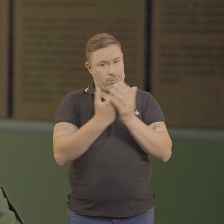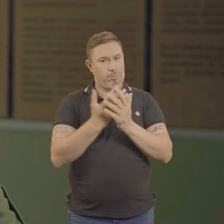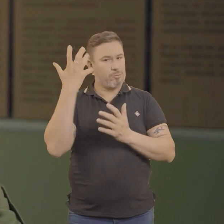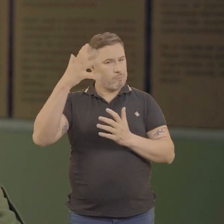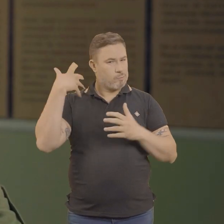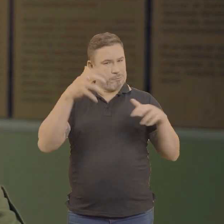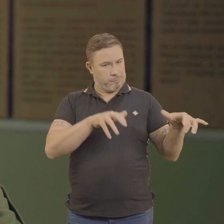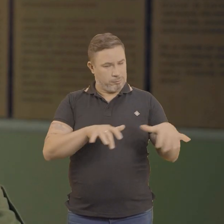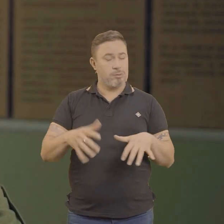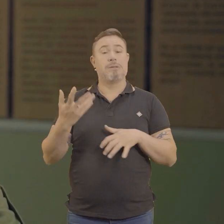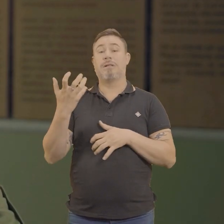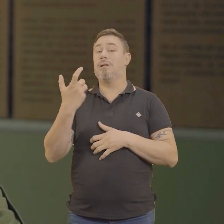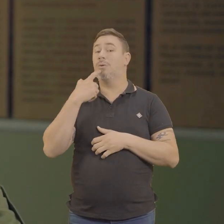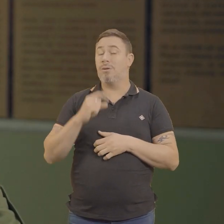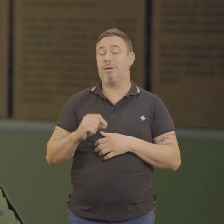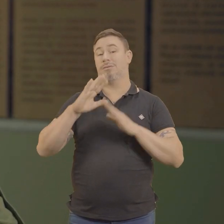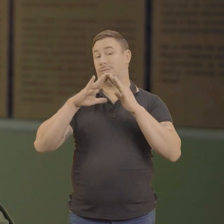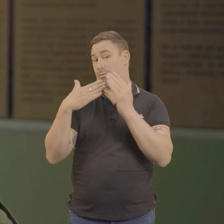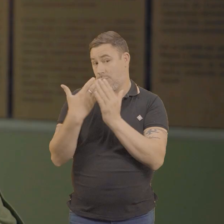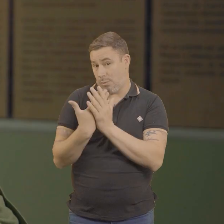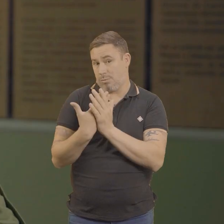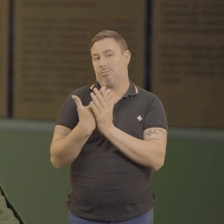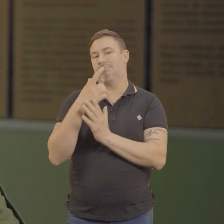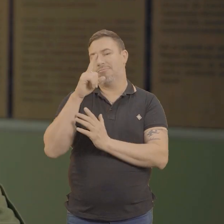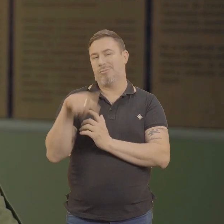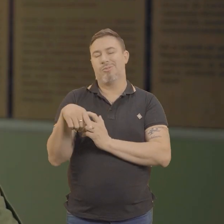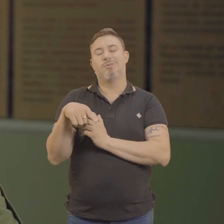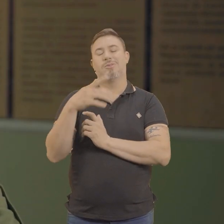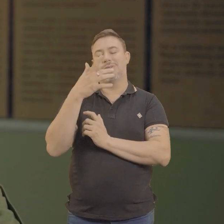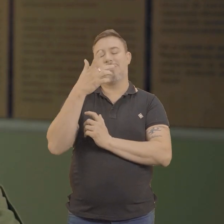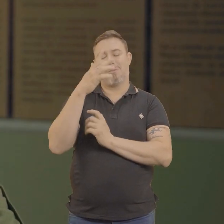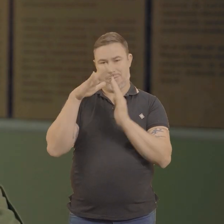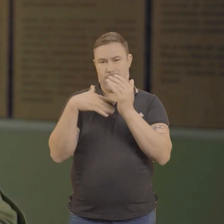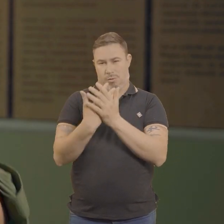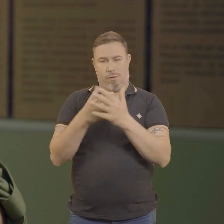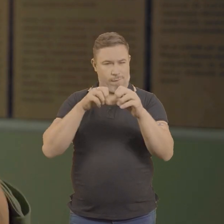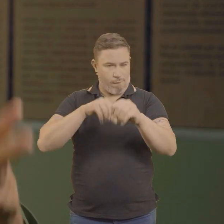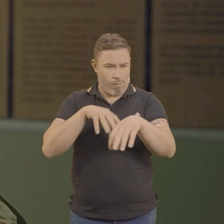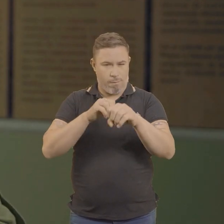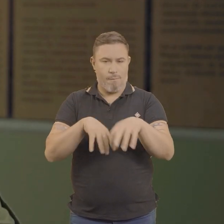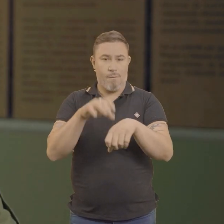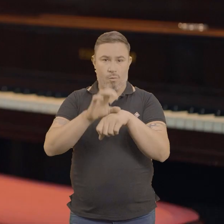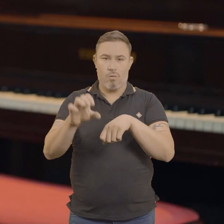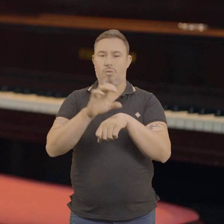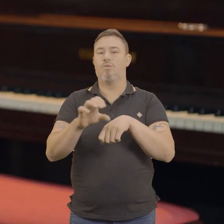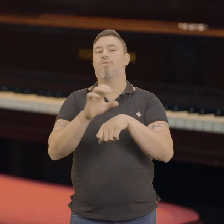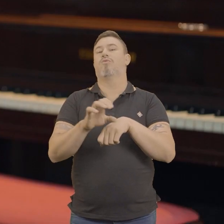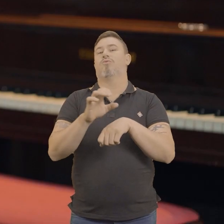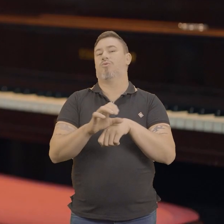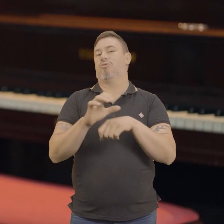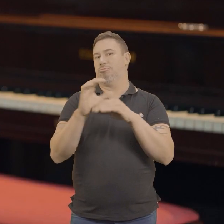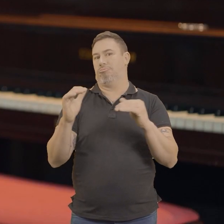essa escola, né, ela fosse uma formadora para o curso superior.